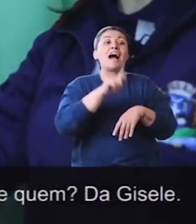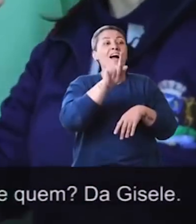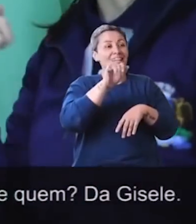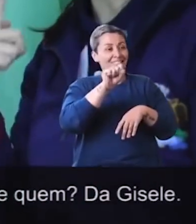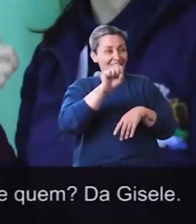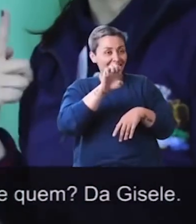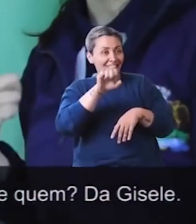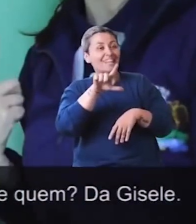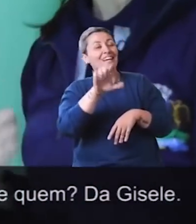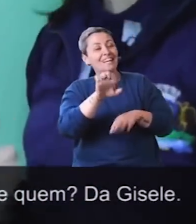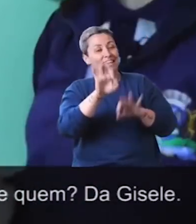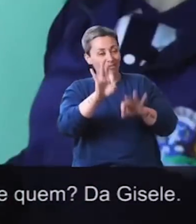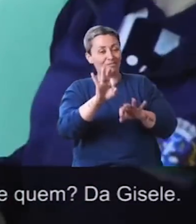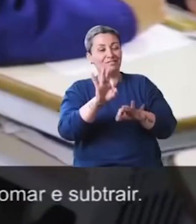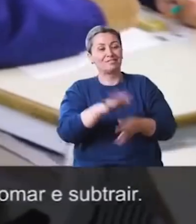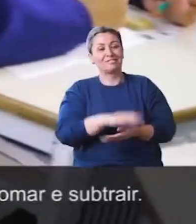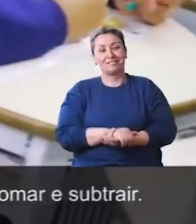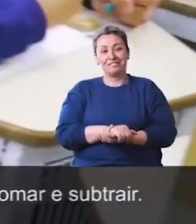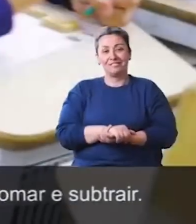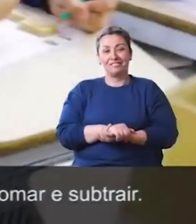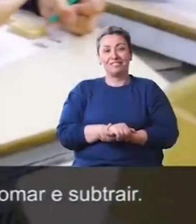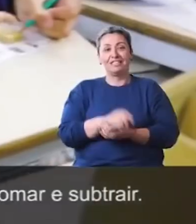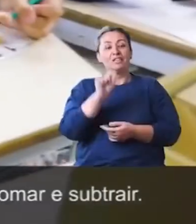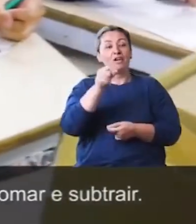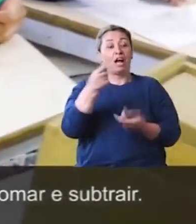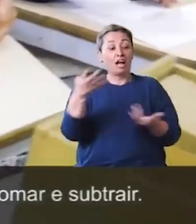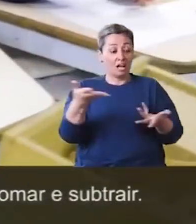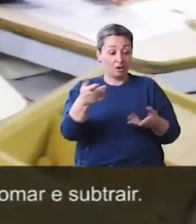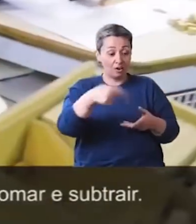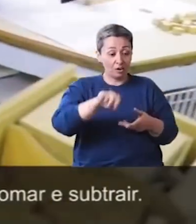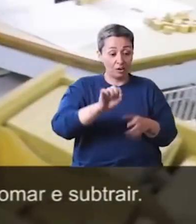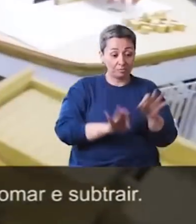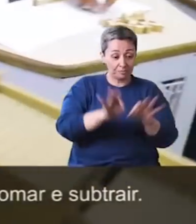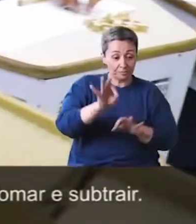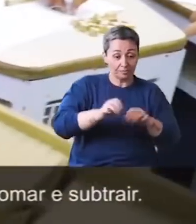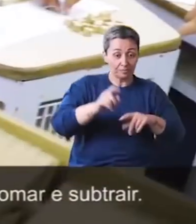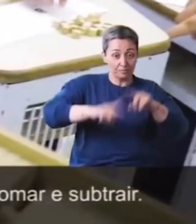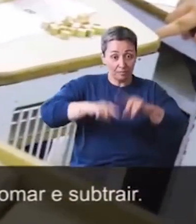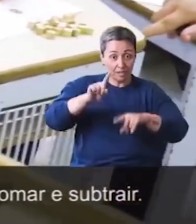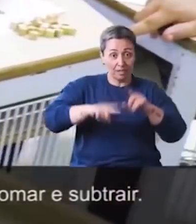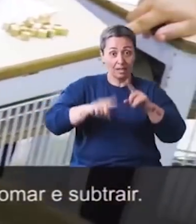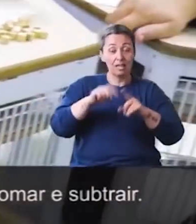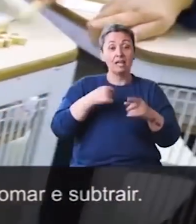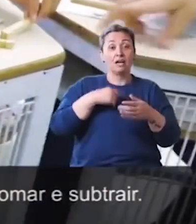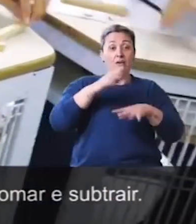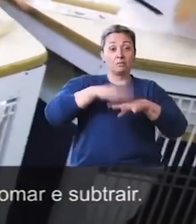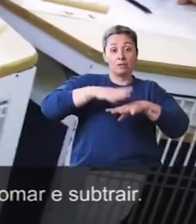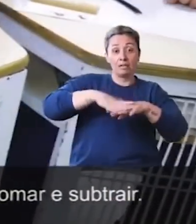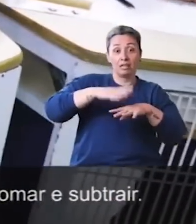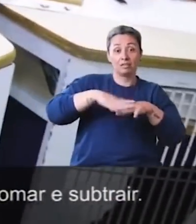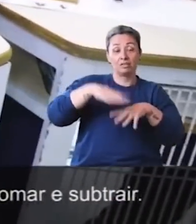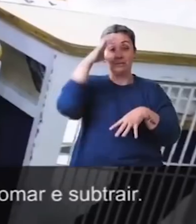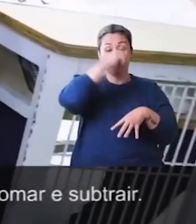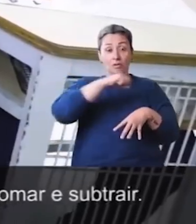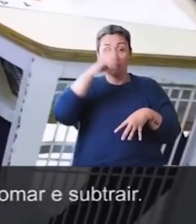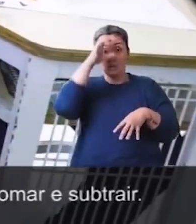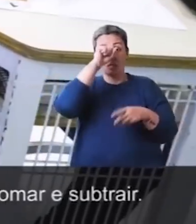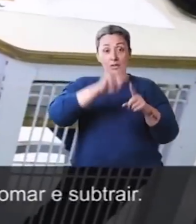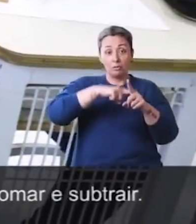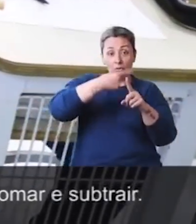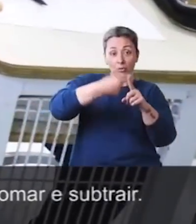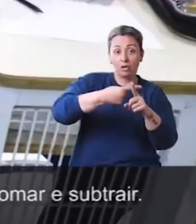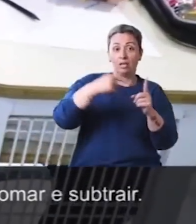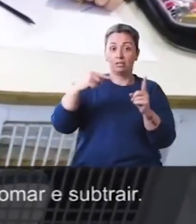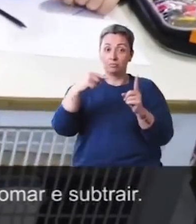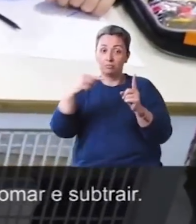Da Gisele. Que eles estão fazendo um trabalho com material dourado, aprendendo